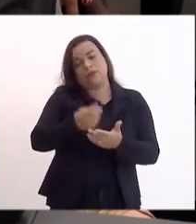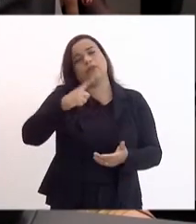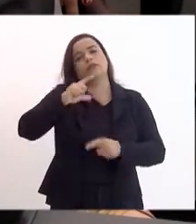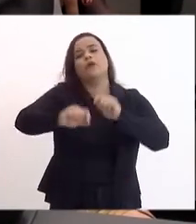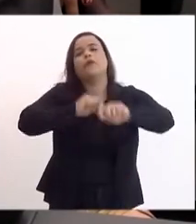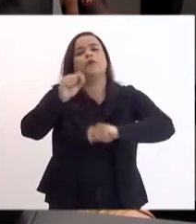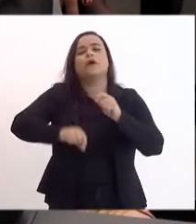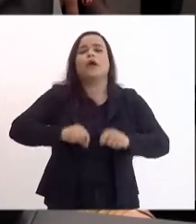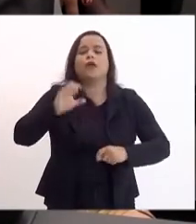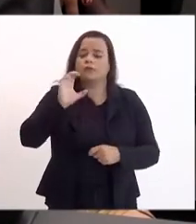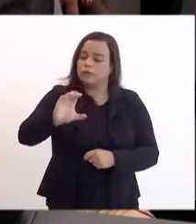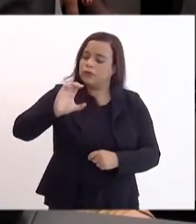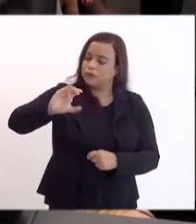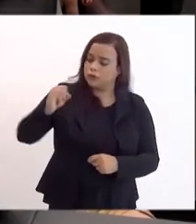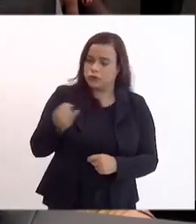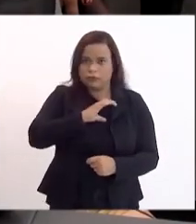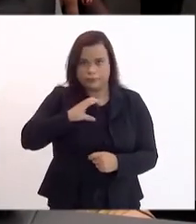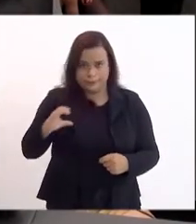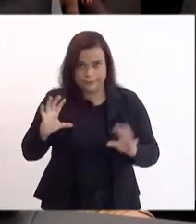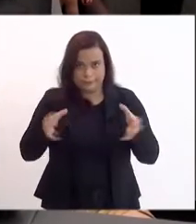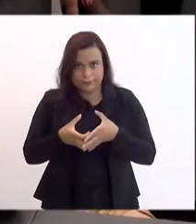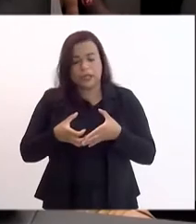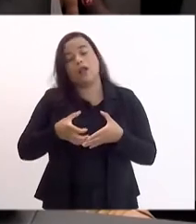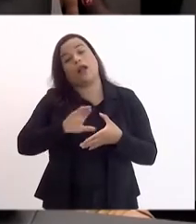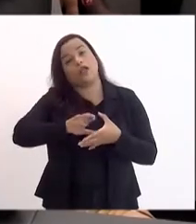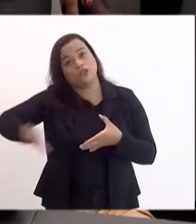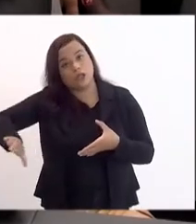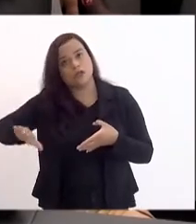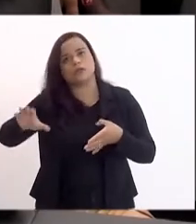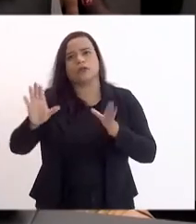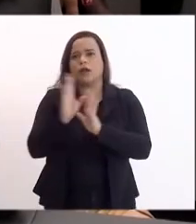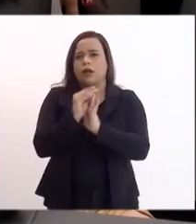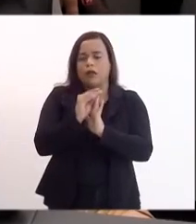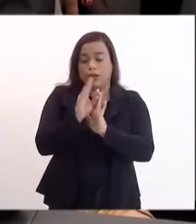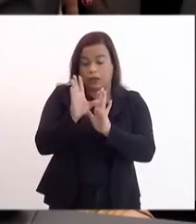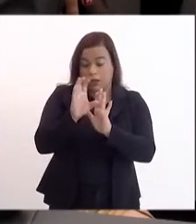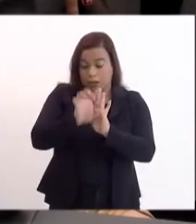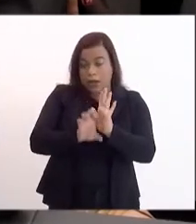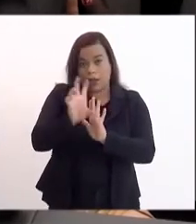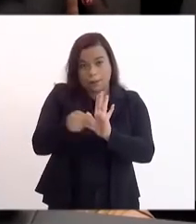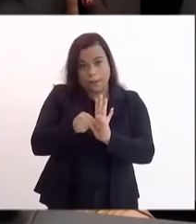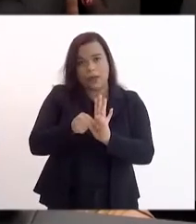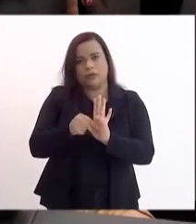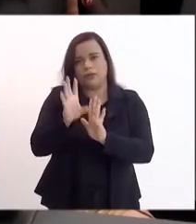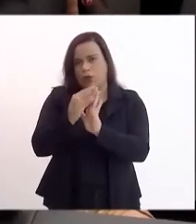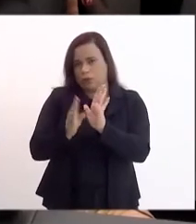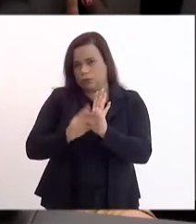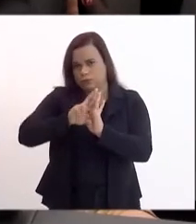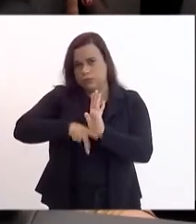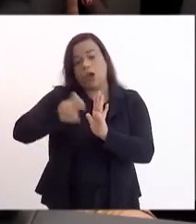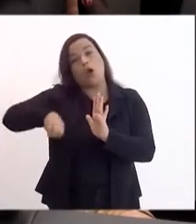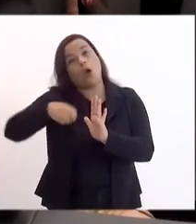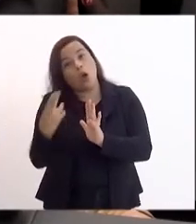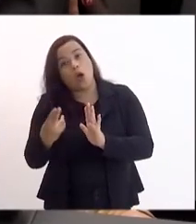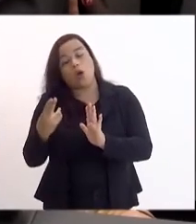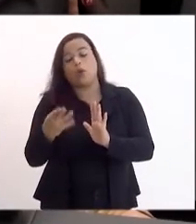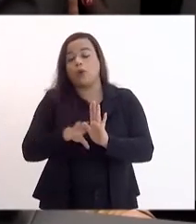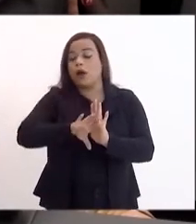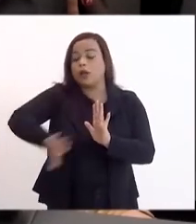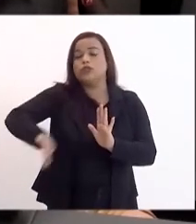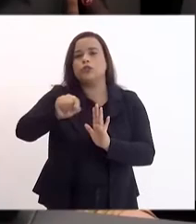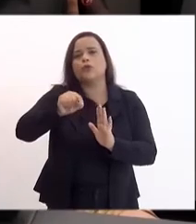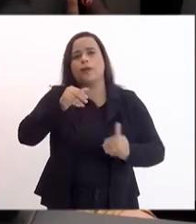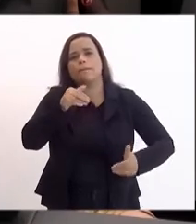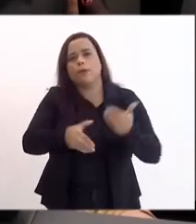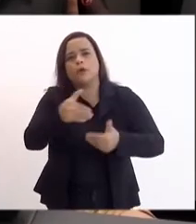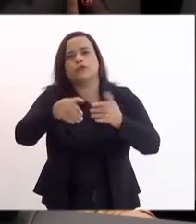é se a CCJ rejeita as emendas de seu conteúdo ou rejeita o procedimento. Perfeito. De encaminhar a